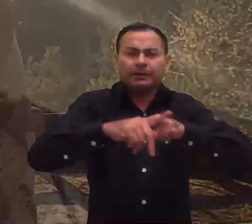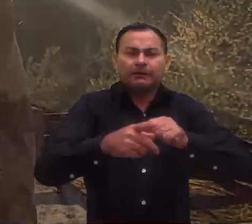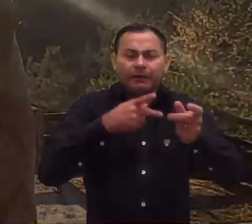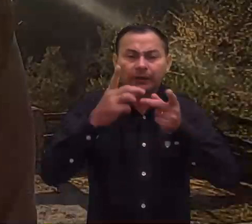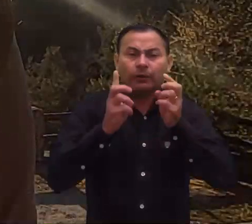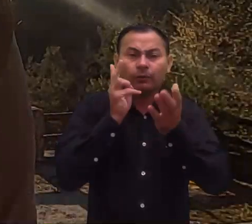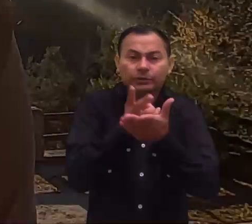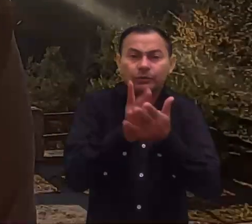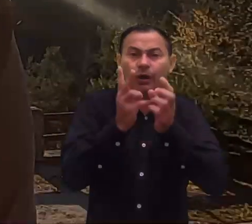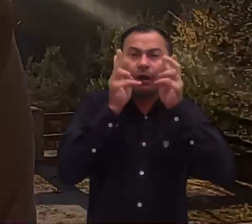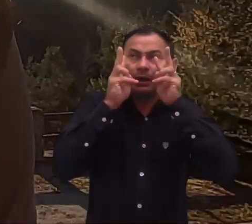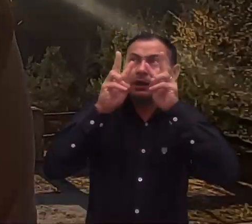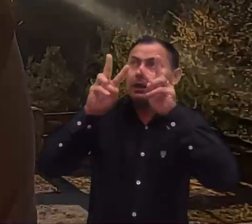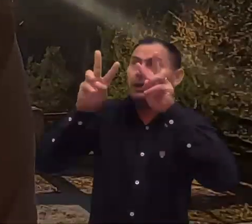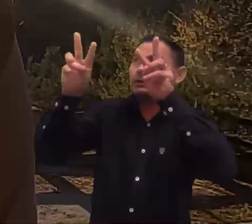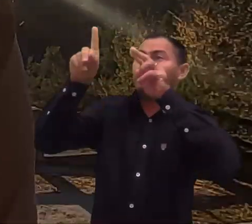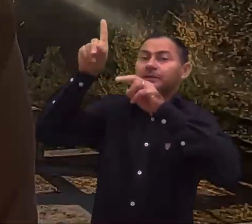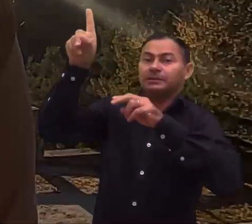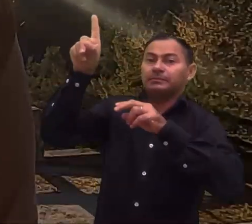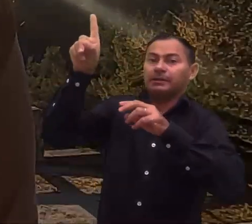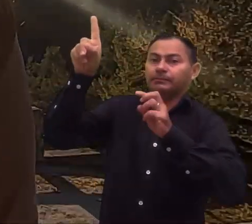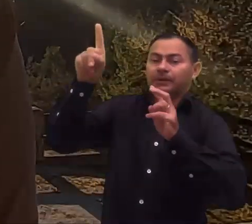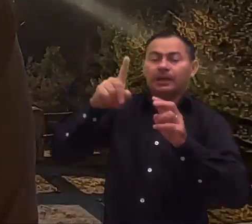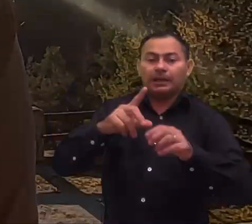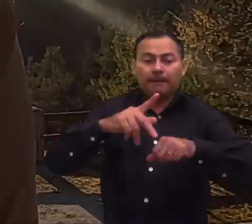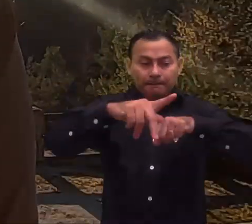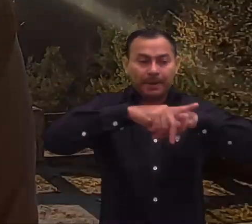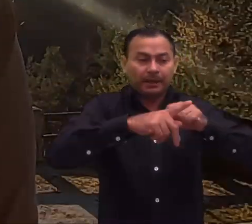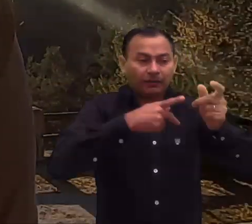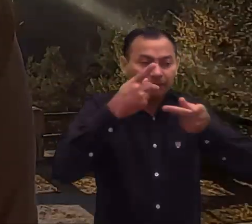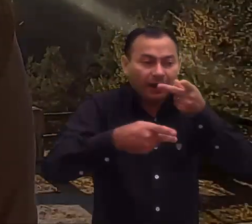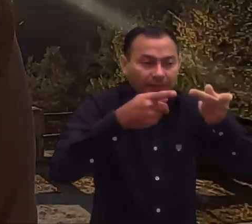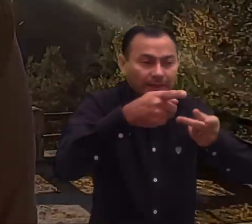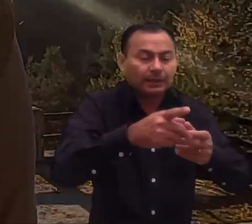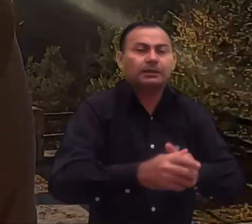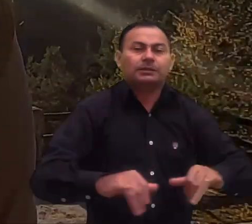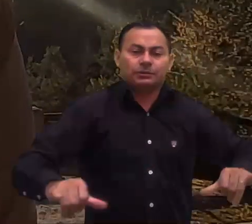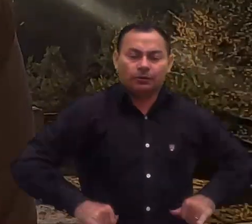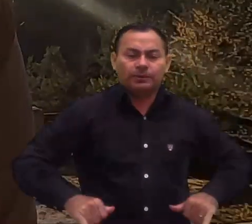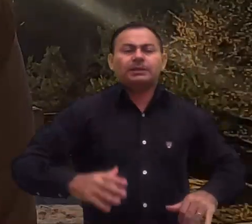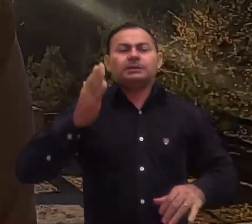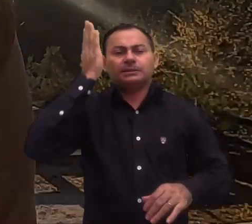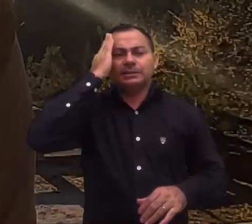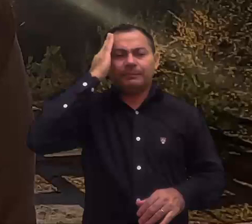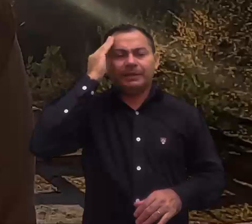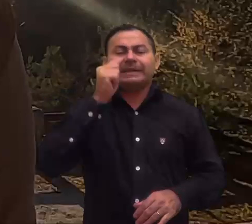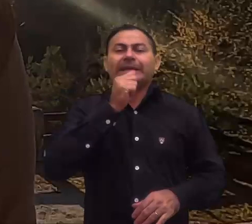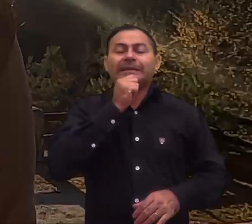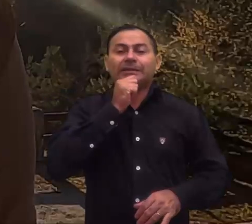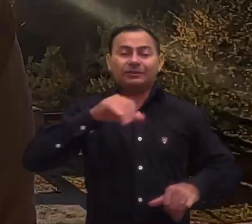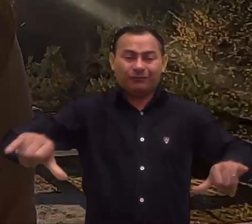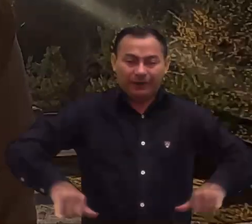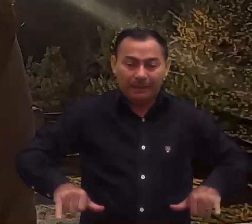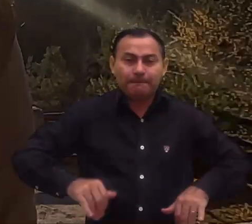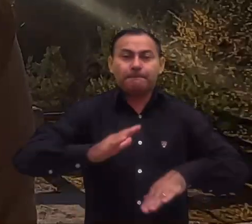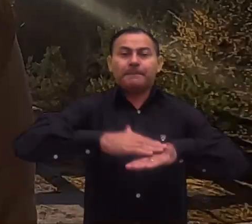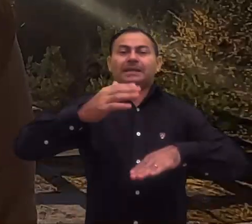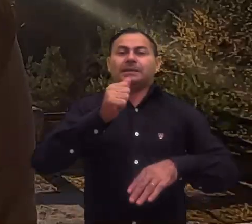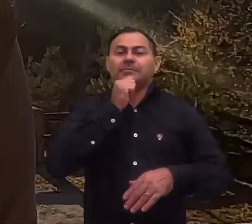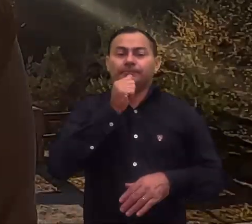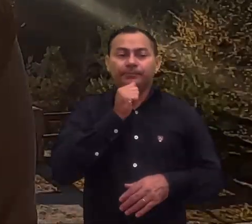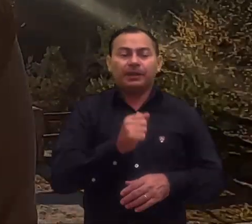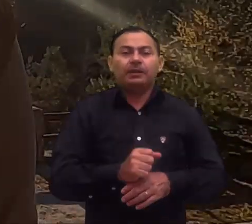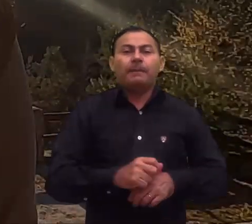frase "continue olhando para cima". É isso que Pedro prega para aqueles que sofrem sabendo que vão sofrer mais